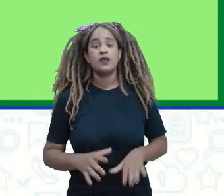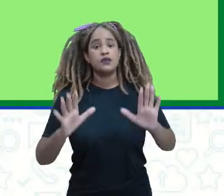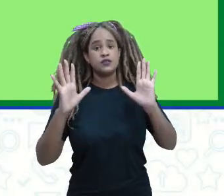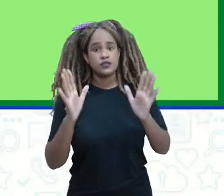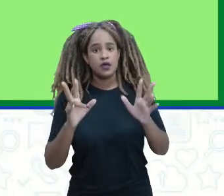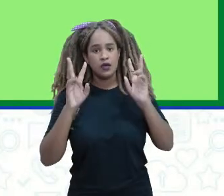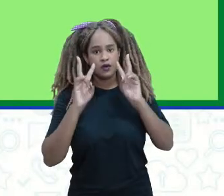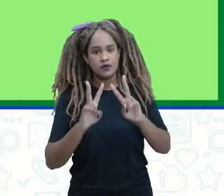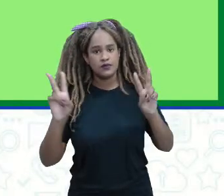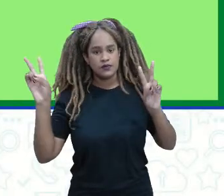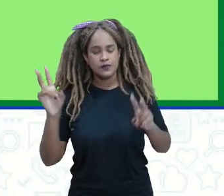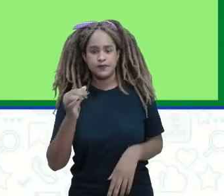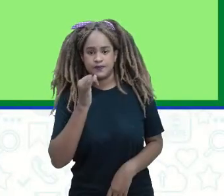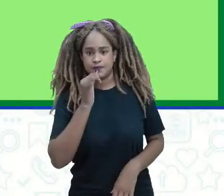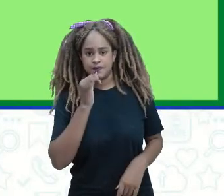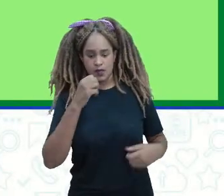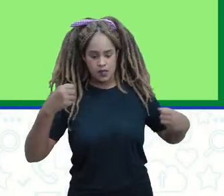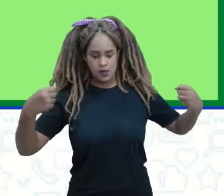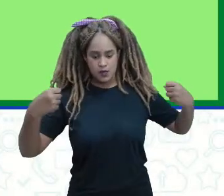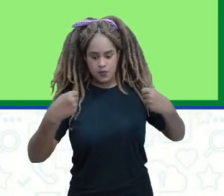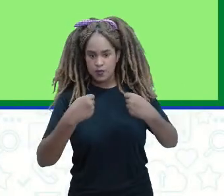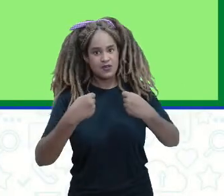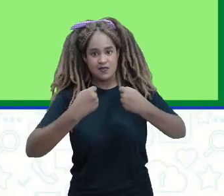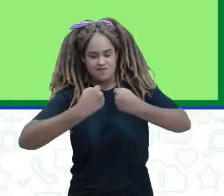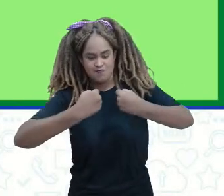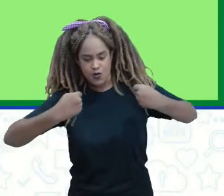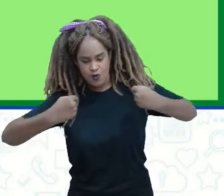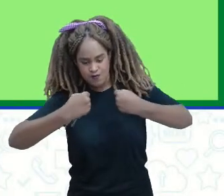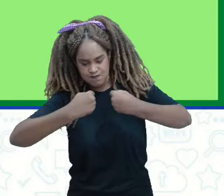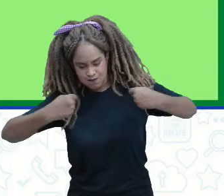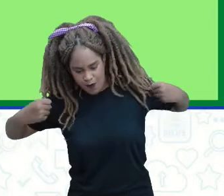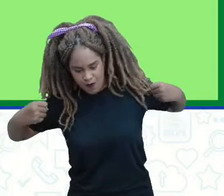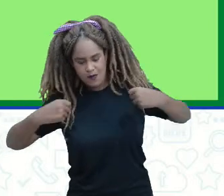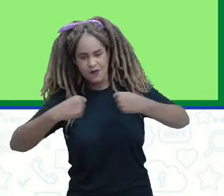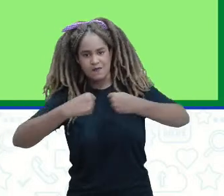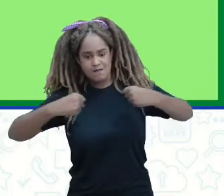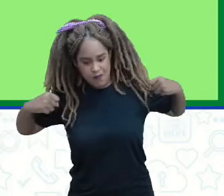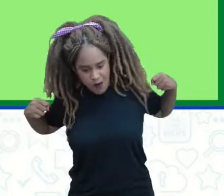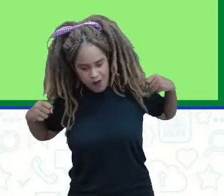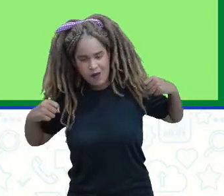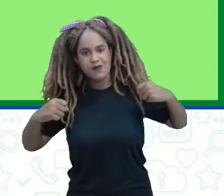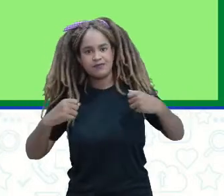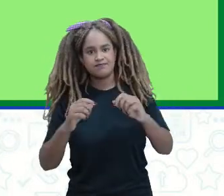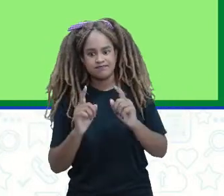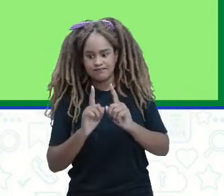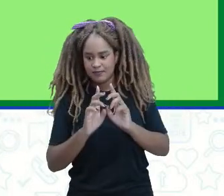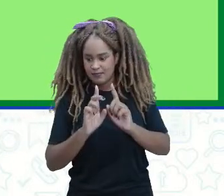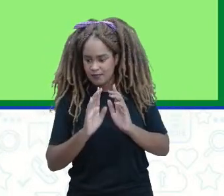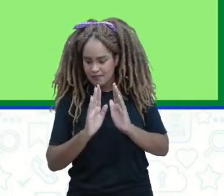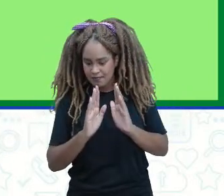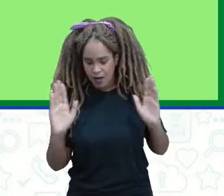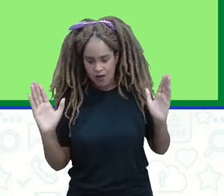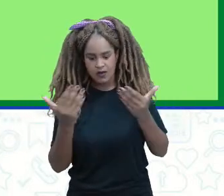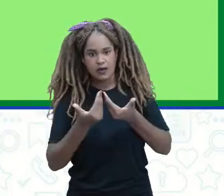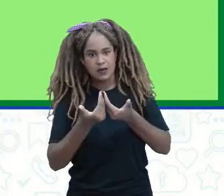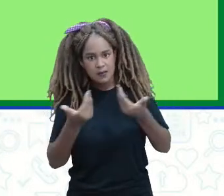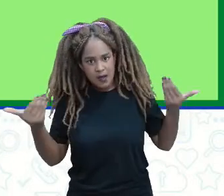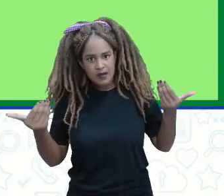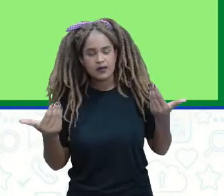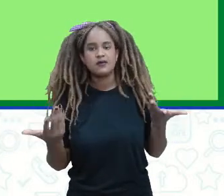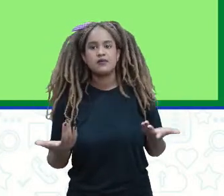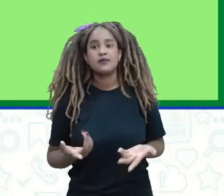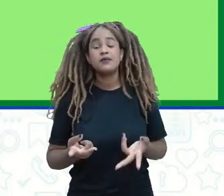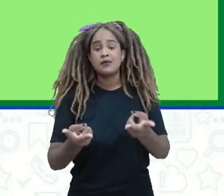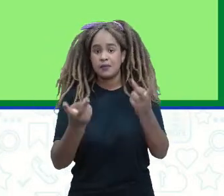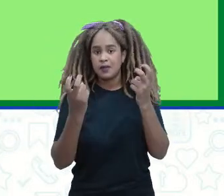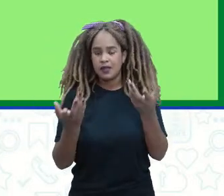imã repelir o outro? Essa pergunta já é mais difícil, ó. Então, vamos observar aí, bem